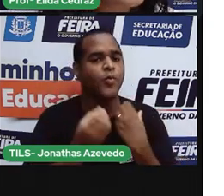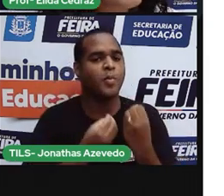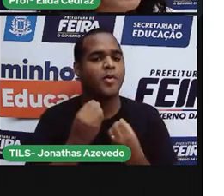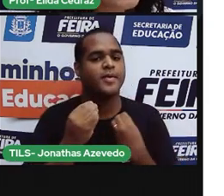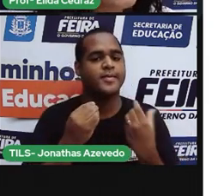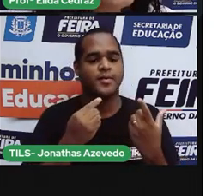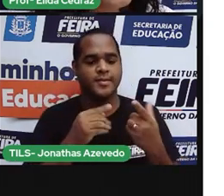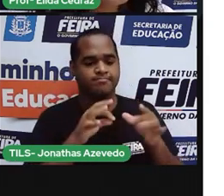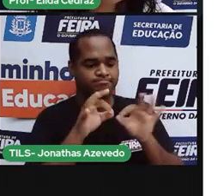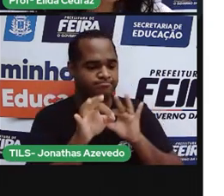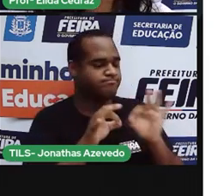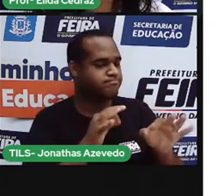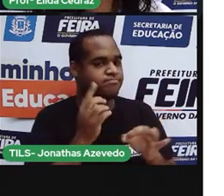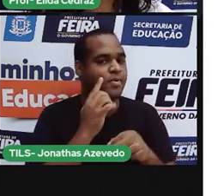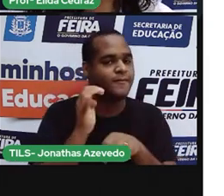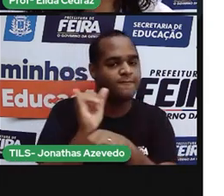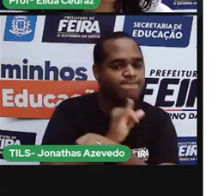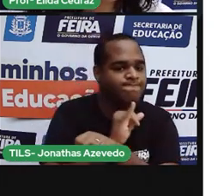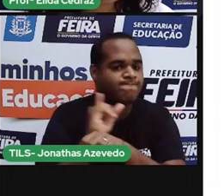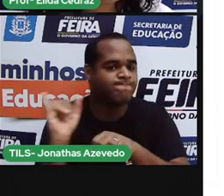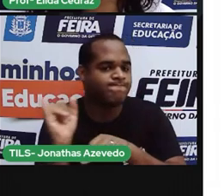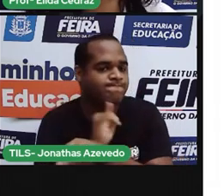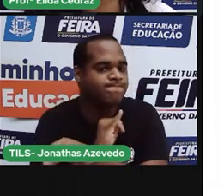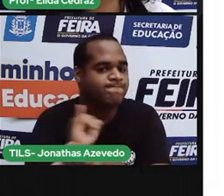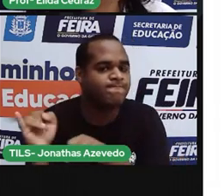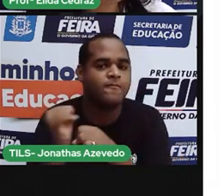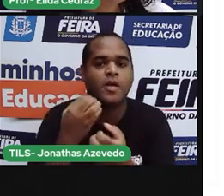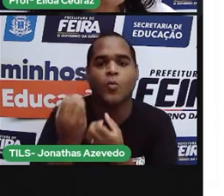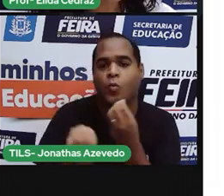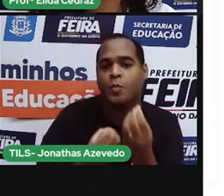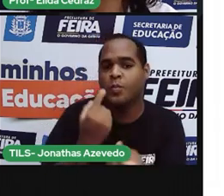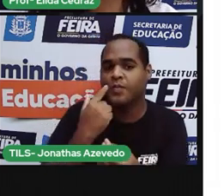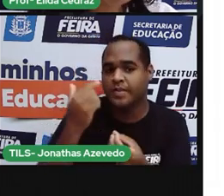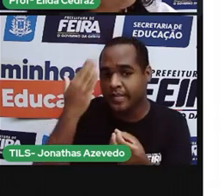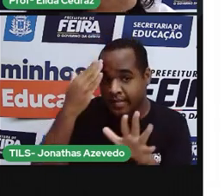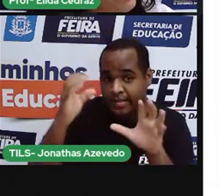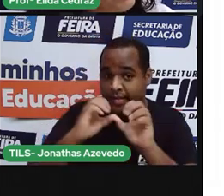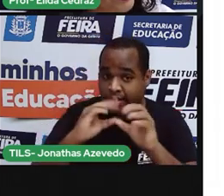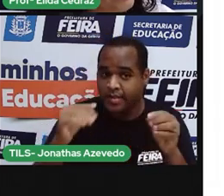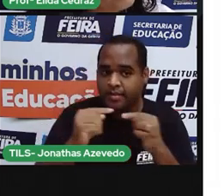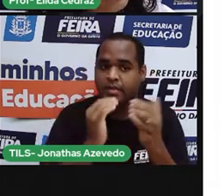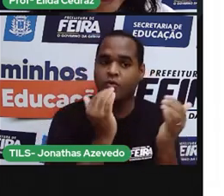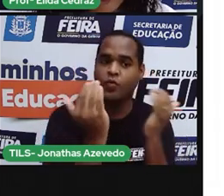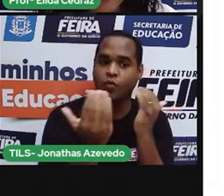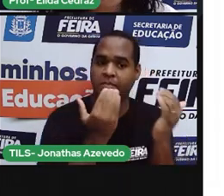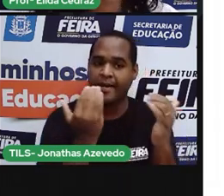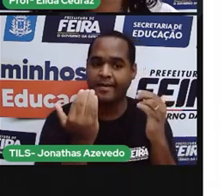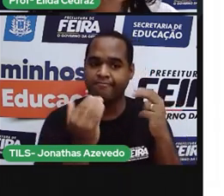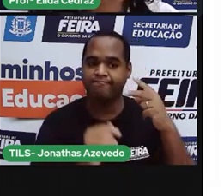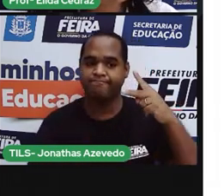trabalhar estratégias, nós precisamos entender o que é comparar,